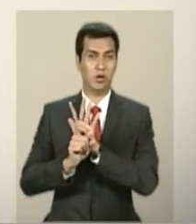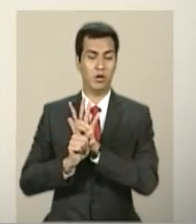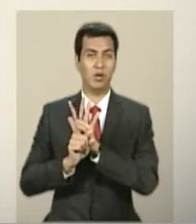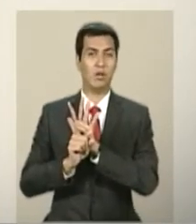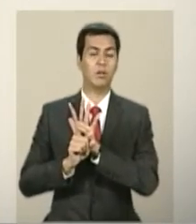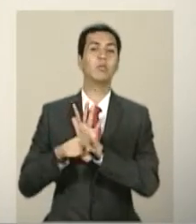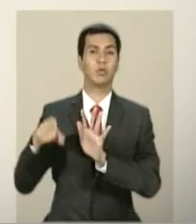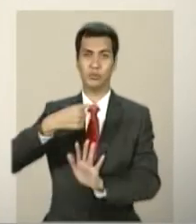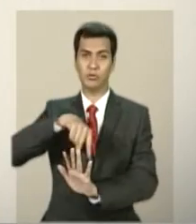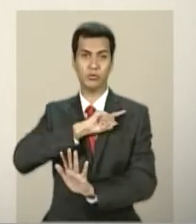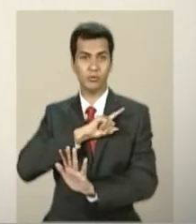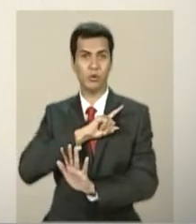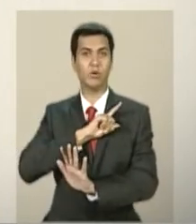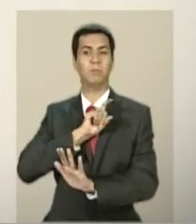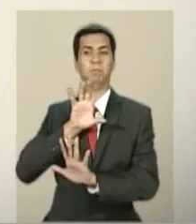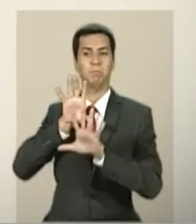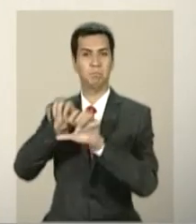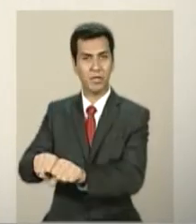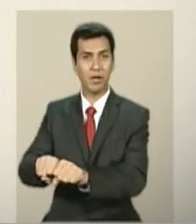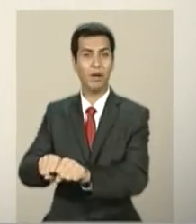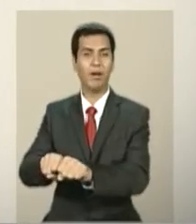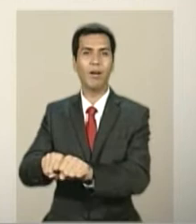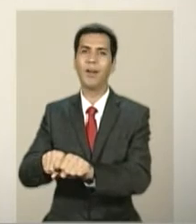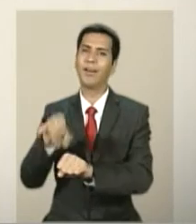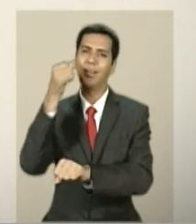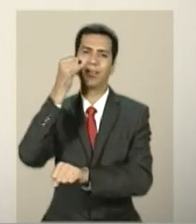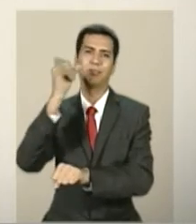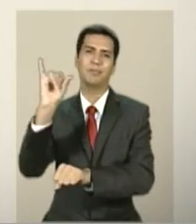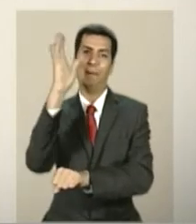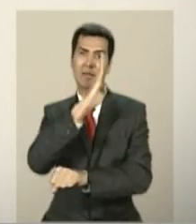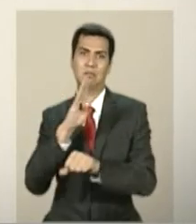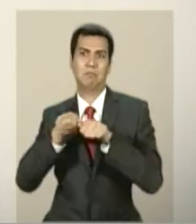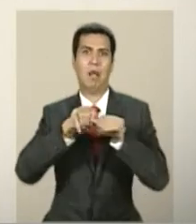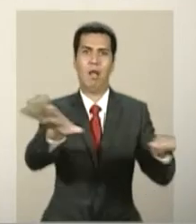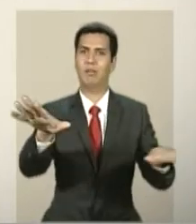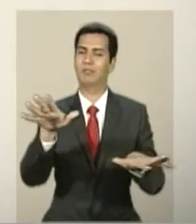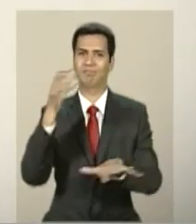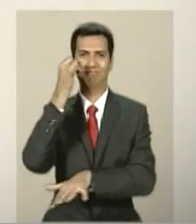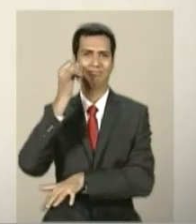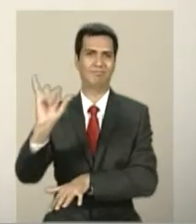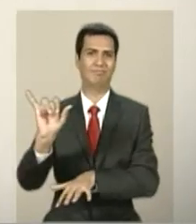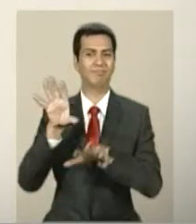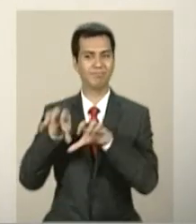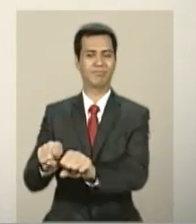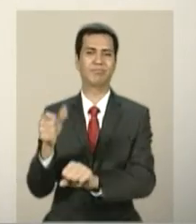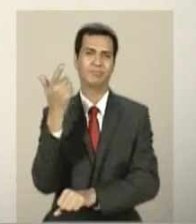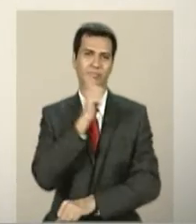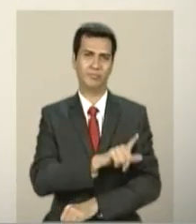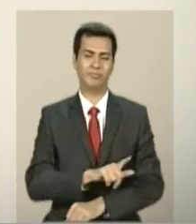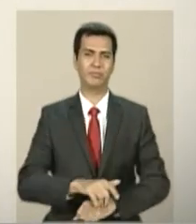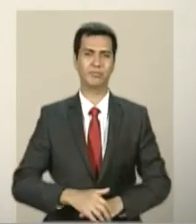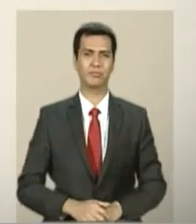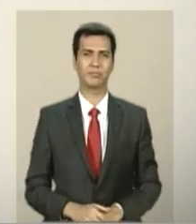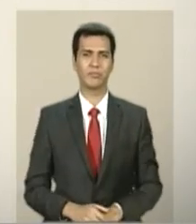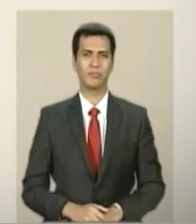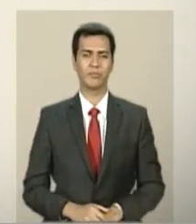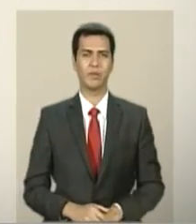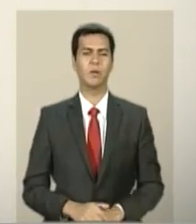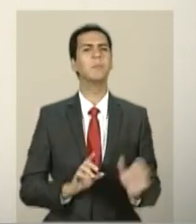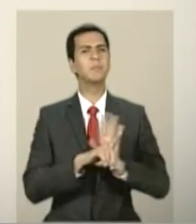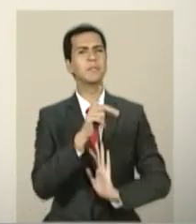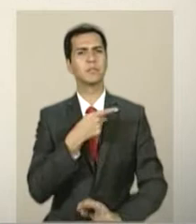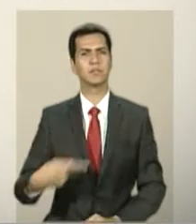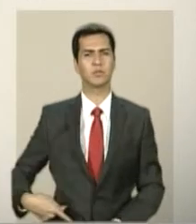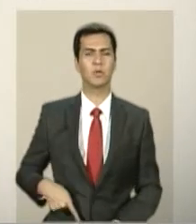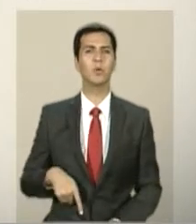de maconha de cocaína e Outras Drogas chegasse as cidades brasileiras presidenta só para lembrar aos